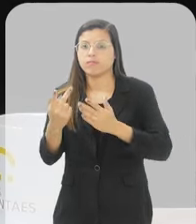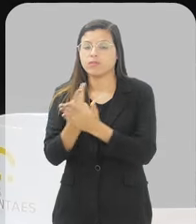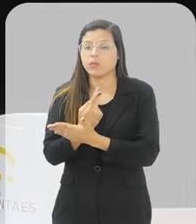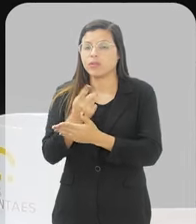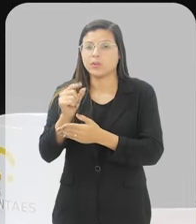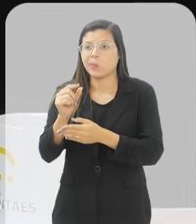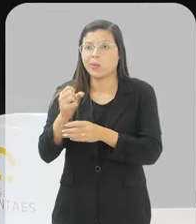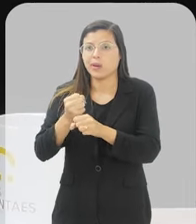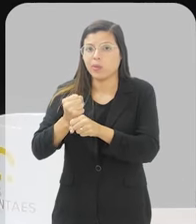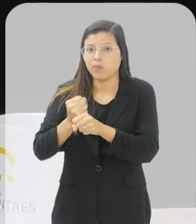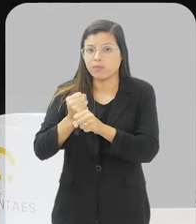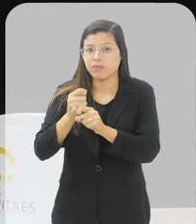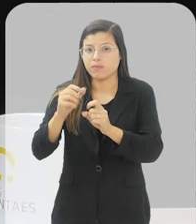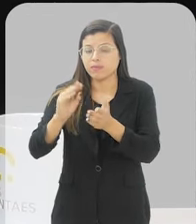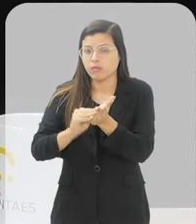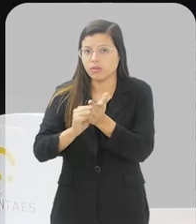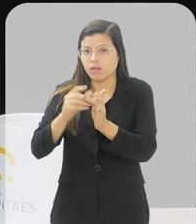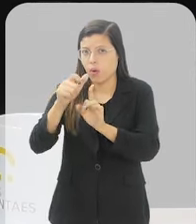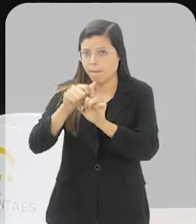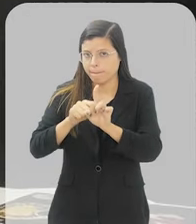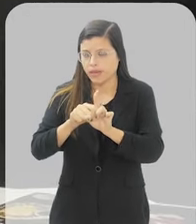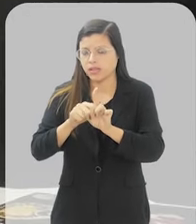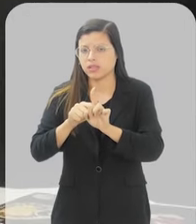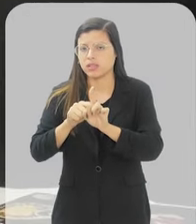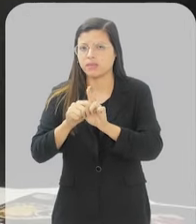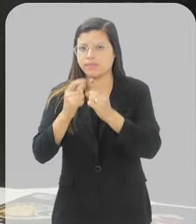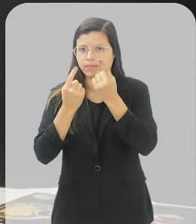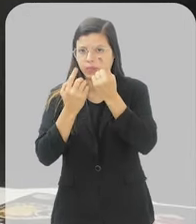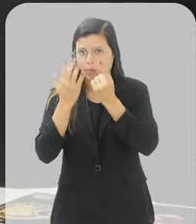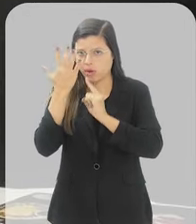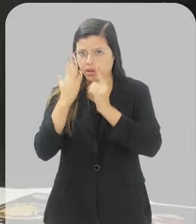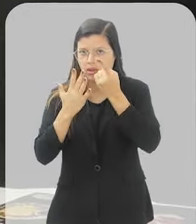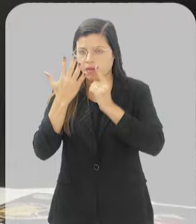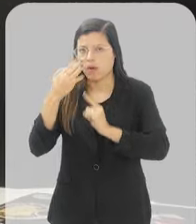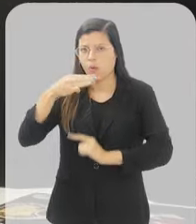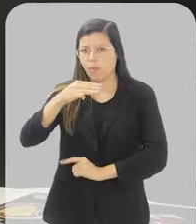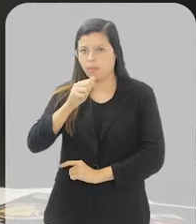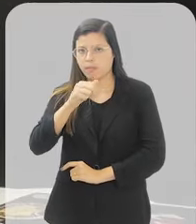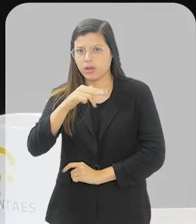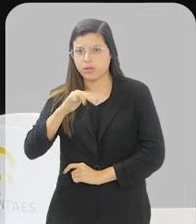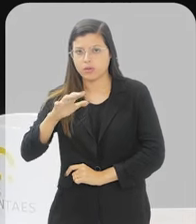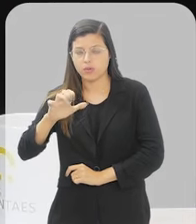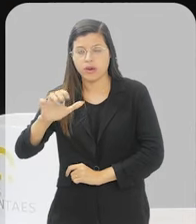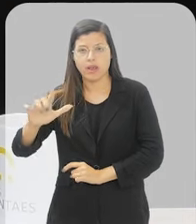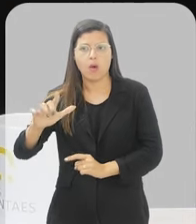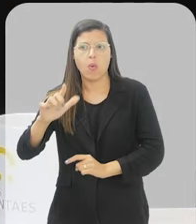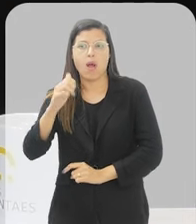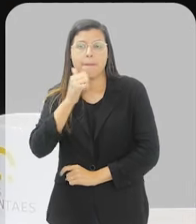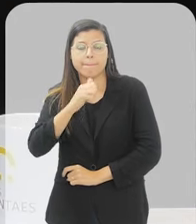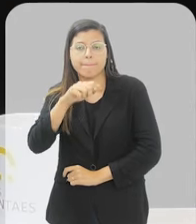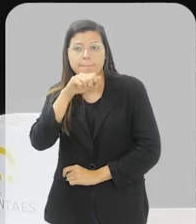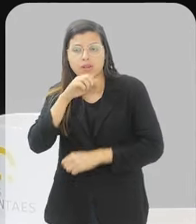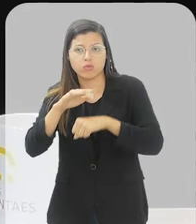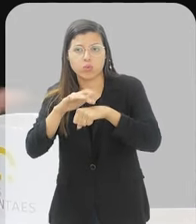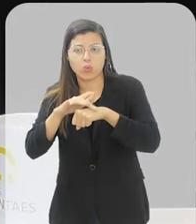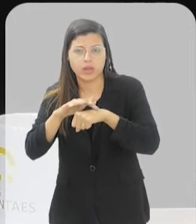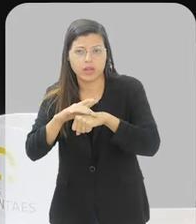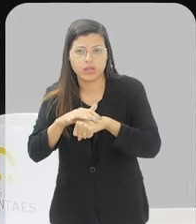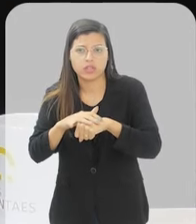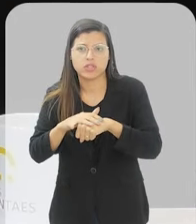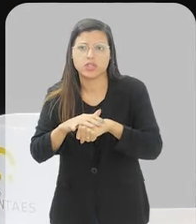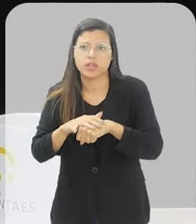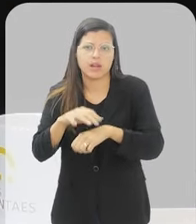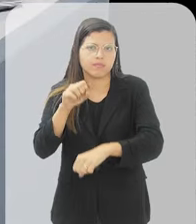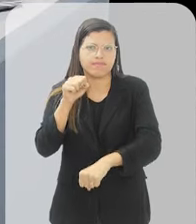inusitada. Faltando um mês para o carnaval, o destaque Manuel Carlos ficou com a manha adoentada e ele resolveu não